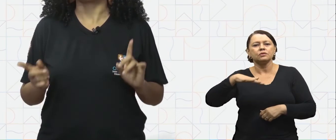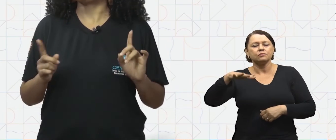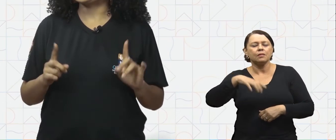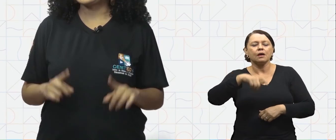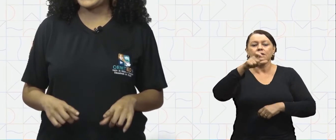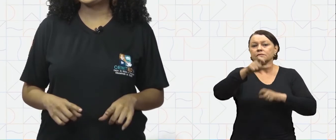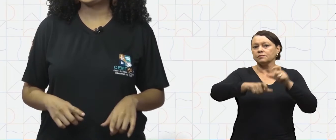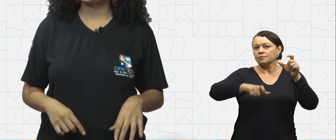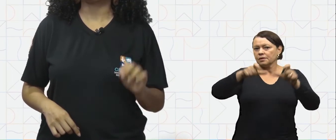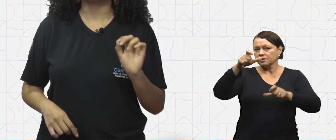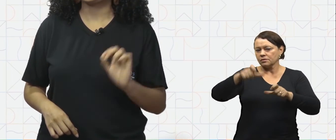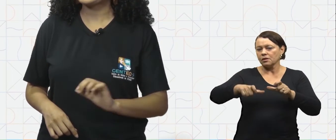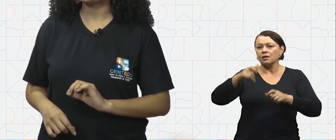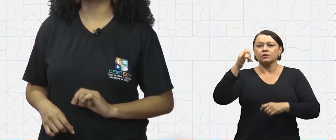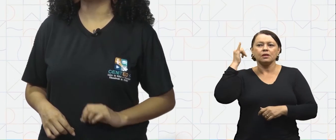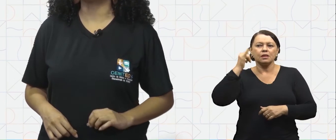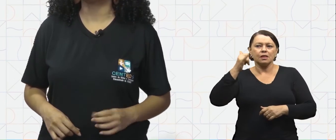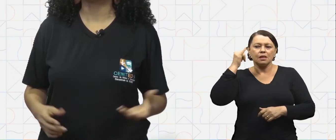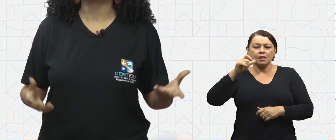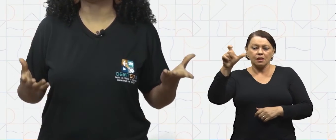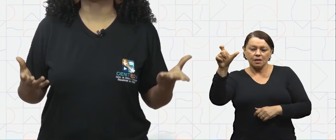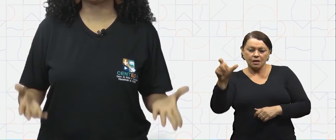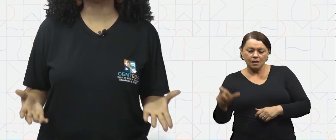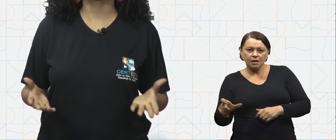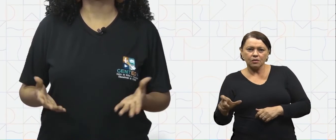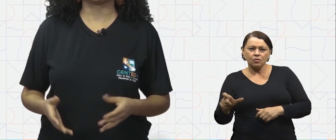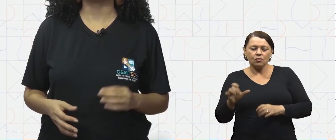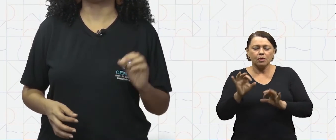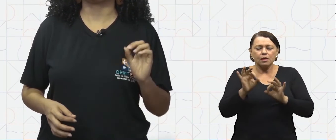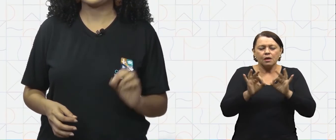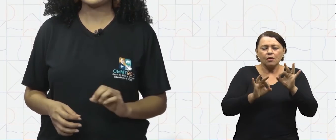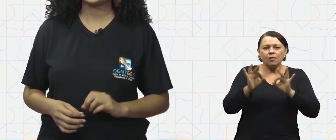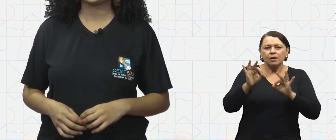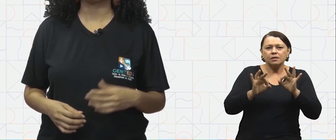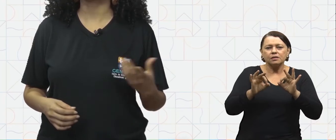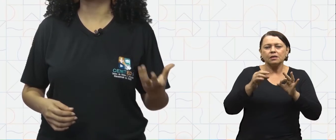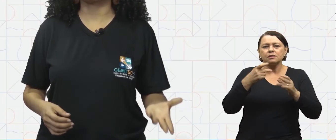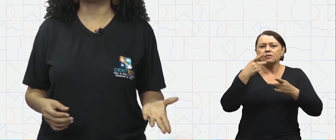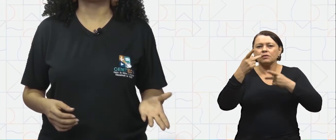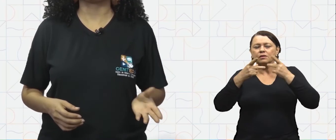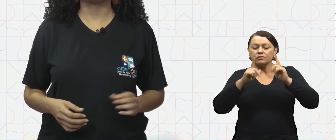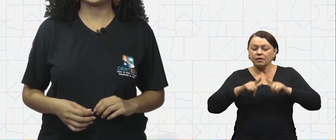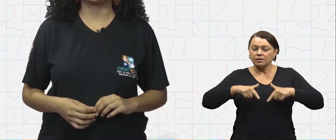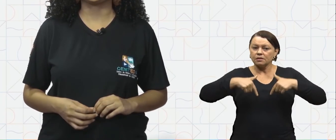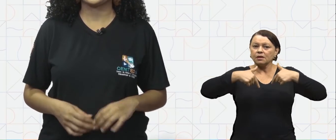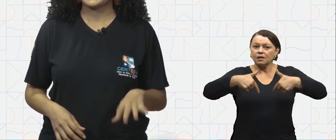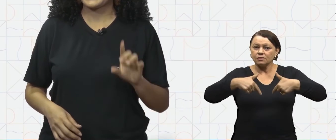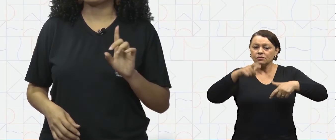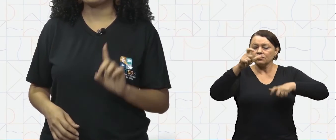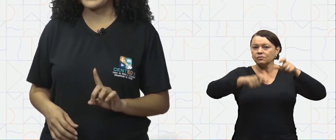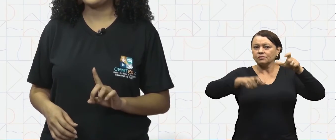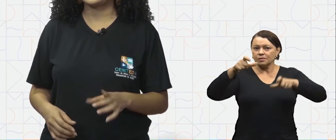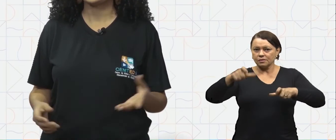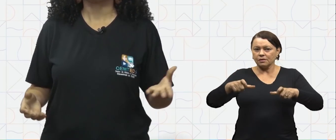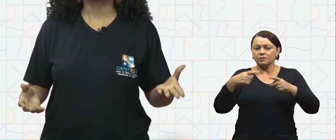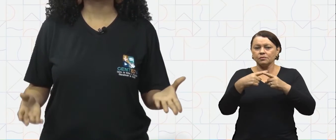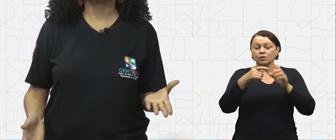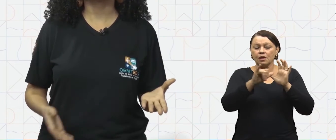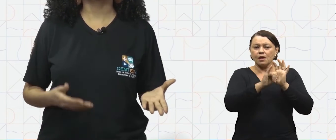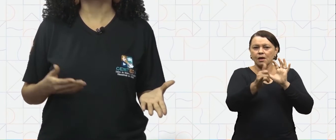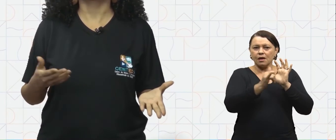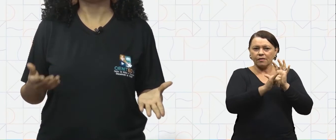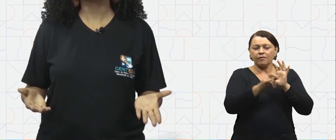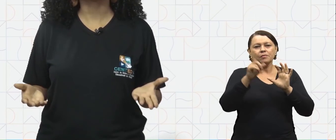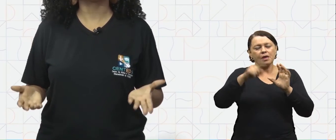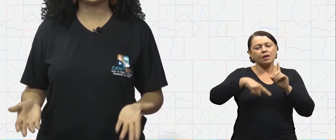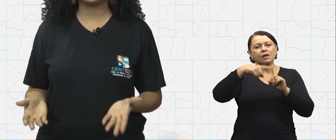espaço, personagens, narrador e a construção das falas e ações das personagens. A fábula, por ser